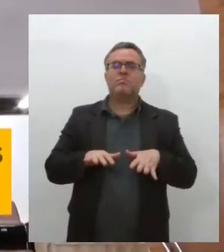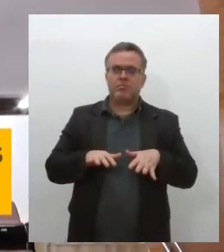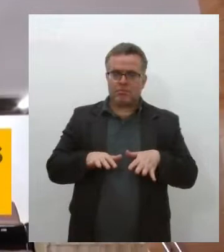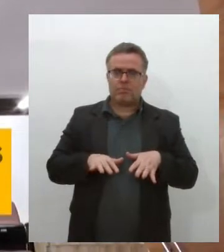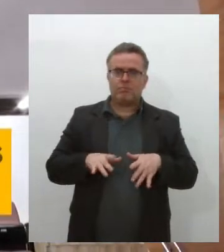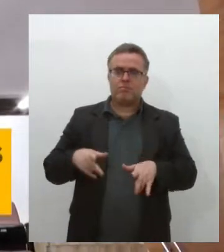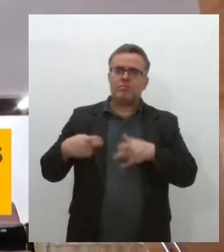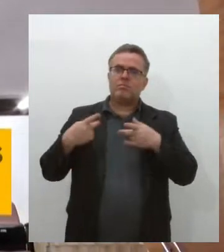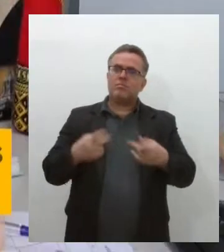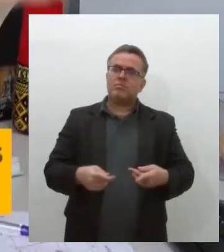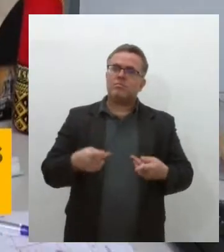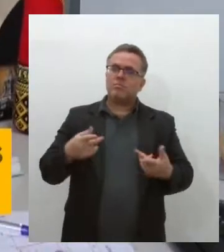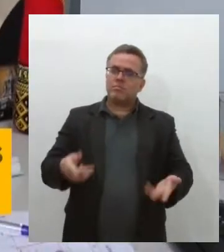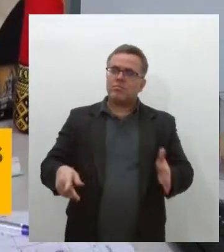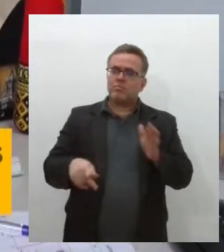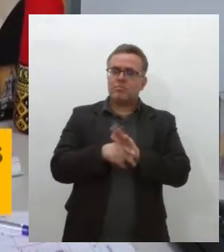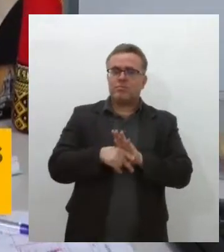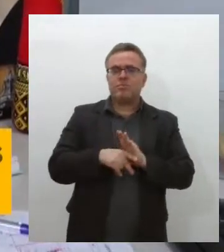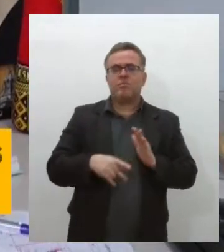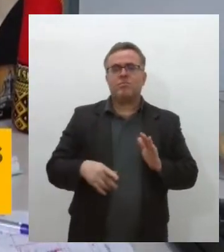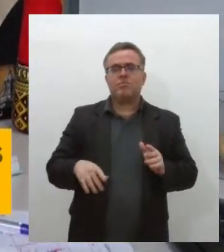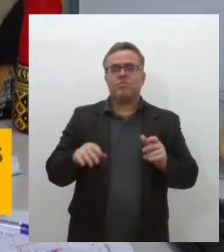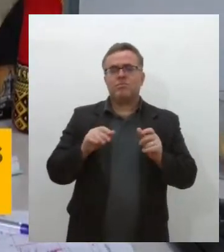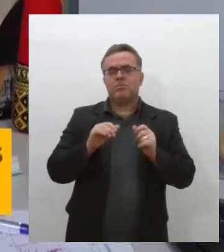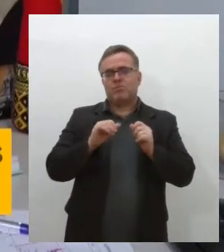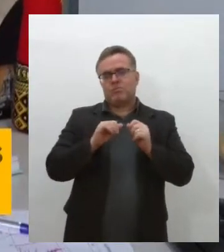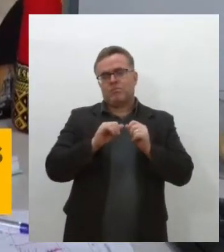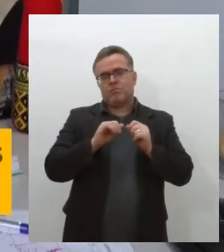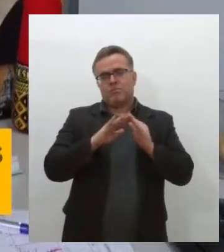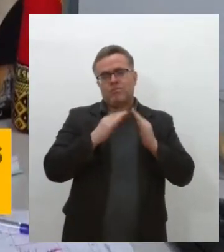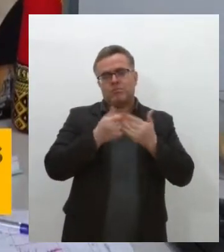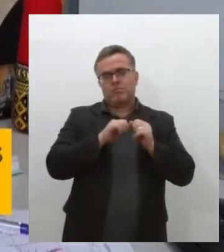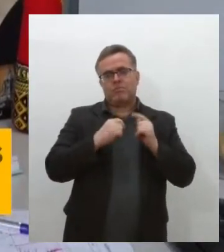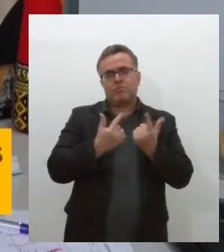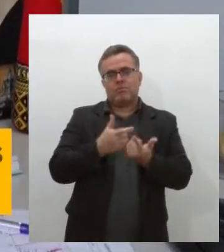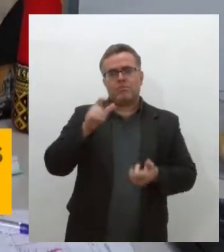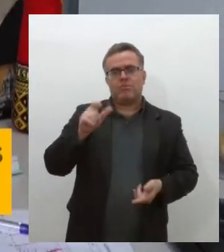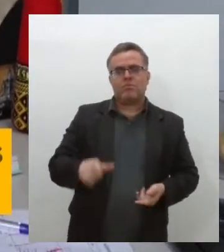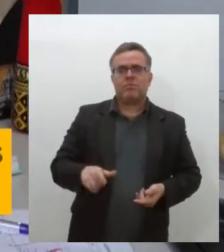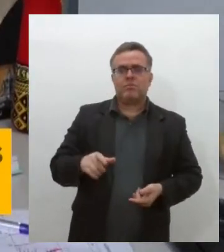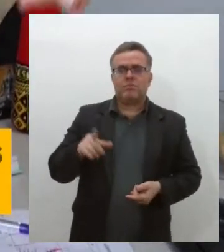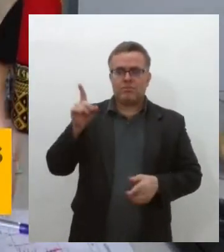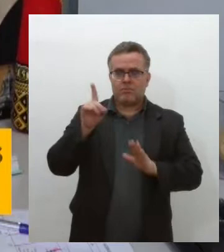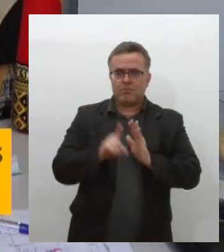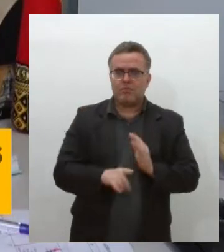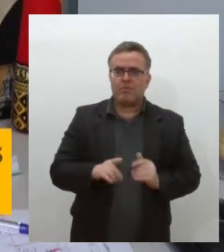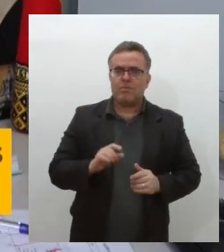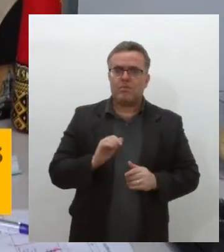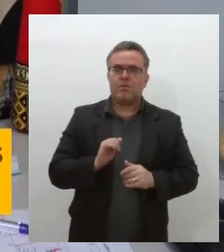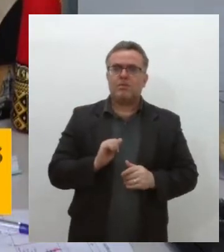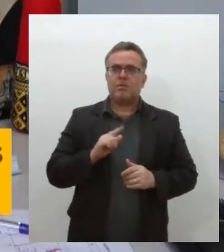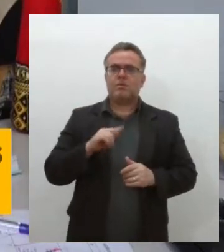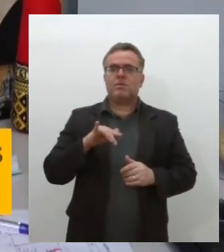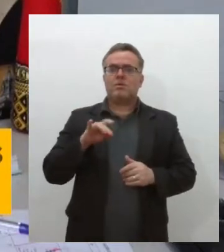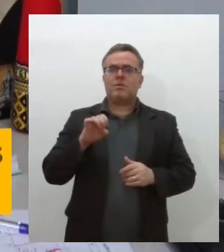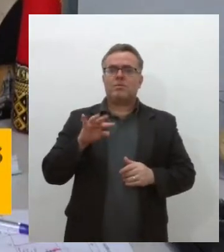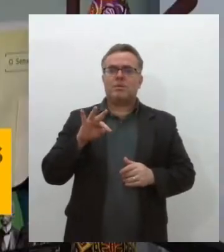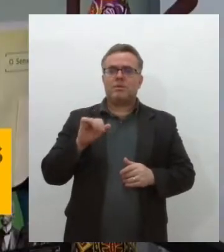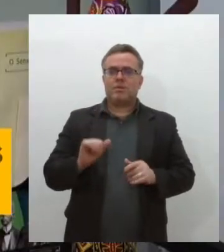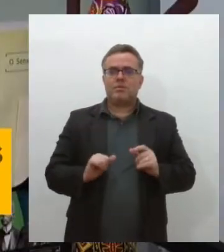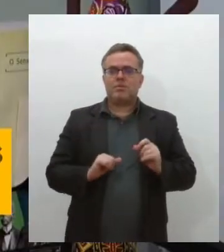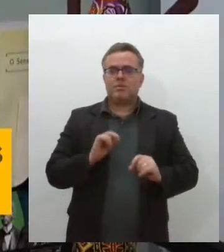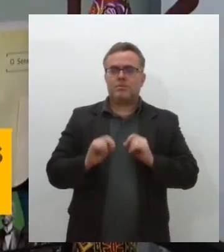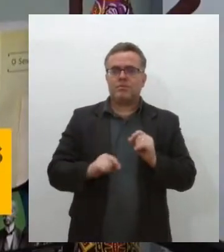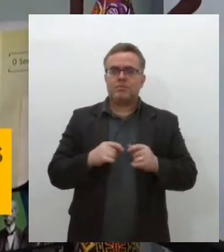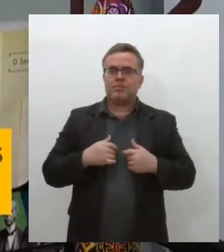dos projetos da ELESE. A diretora, Isabela Maza, falou da importância da aproximação dos jovens com o poder legislativo.